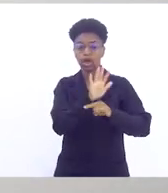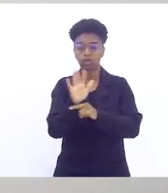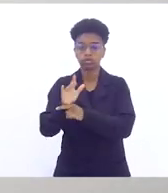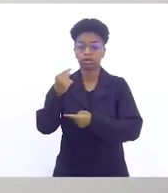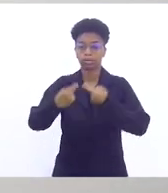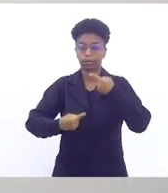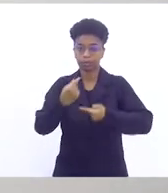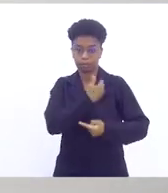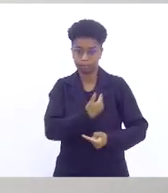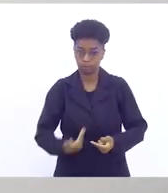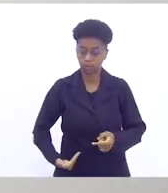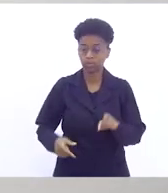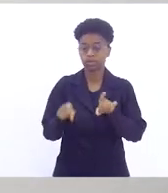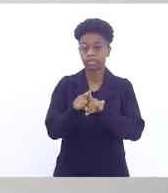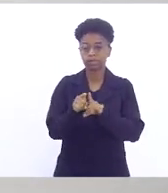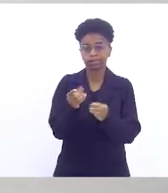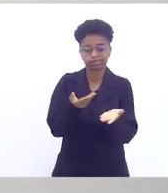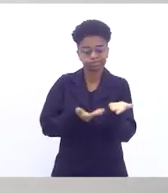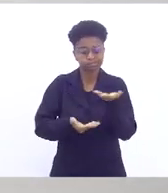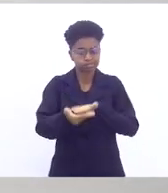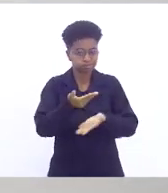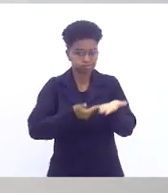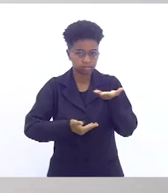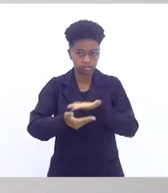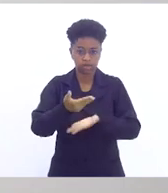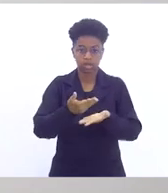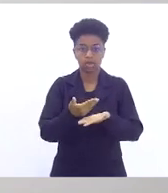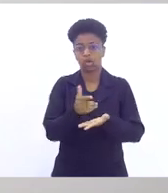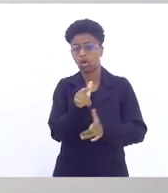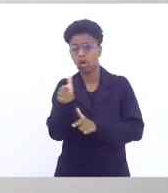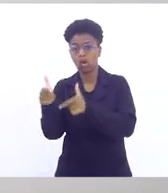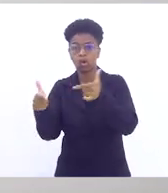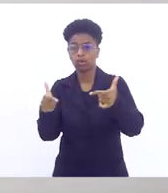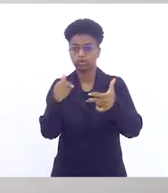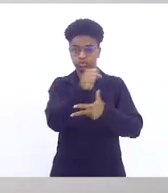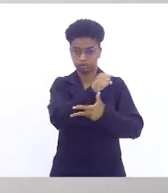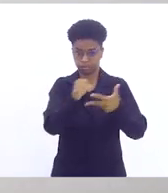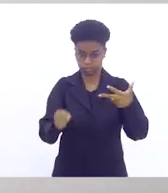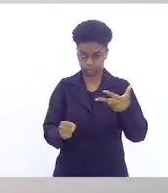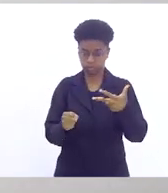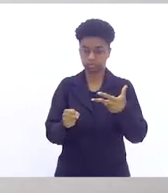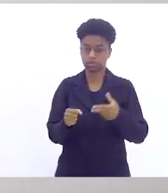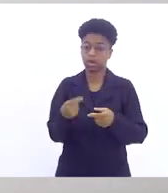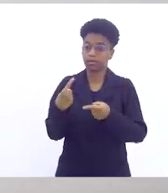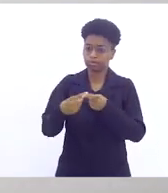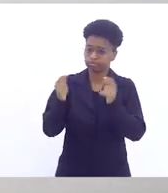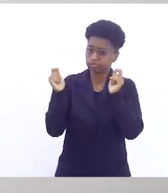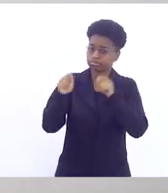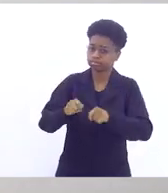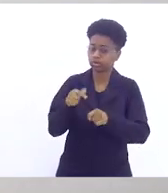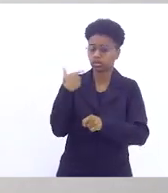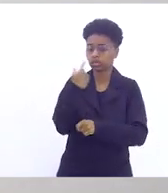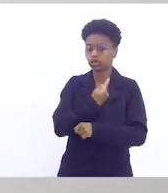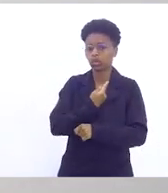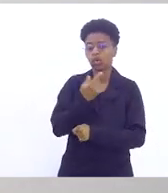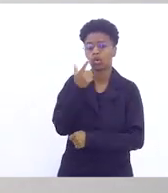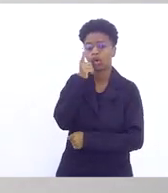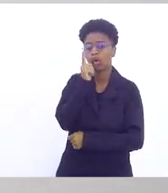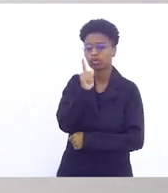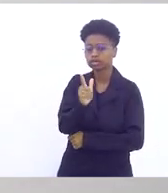públicas e está na interface com de mais poderes né para que a gente possa consolidar